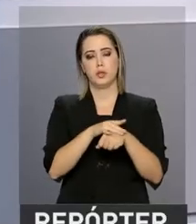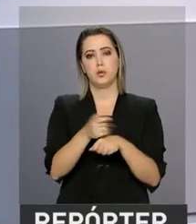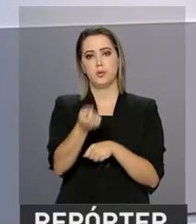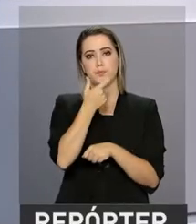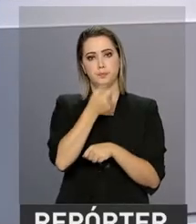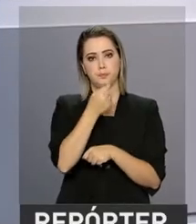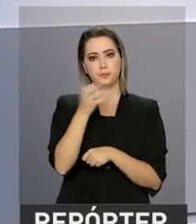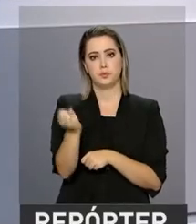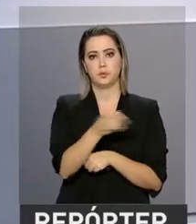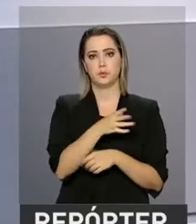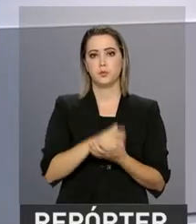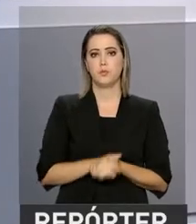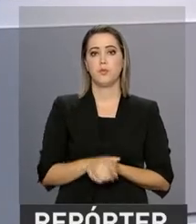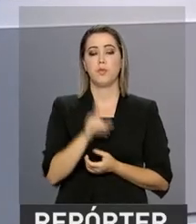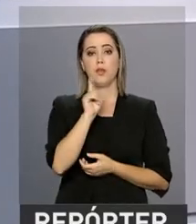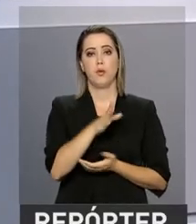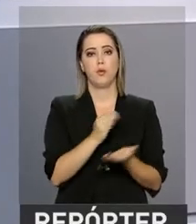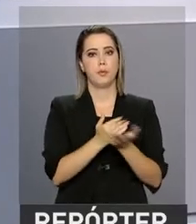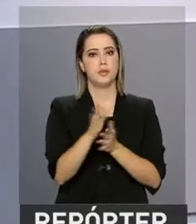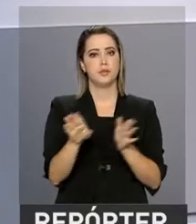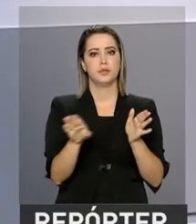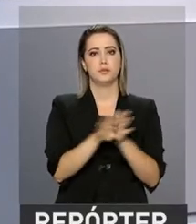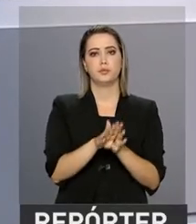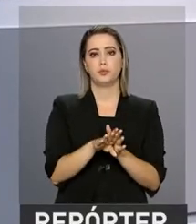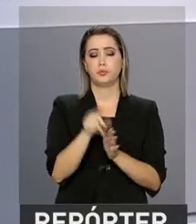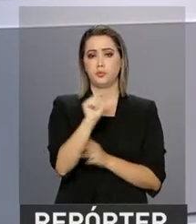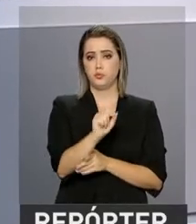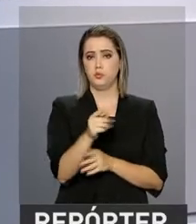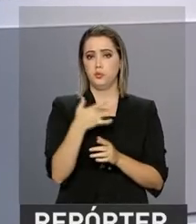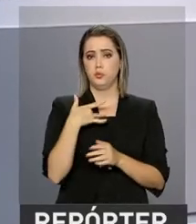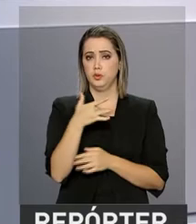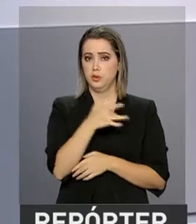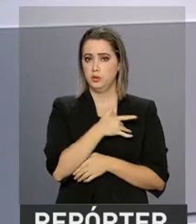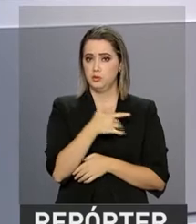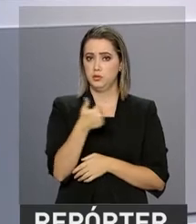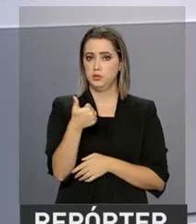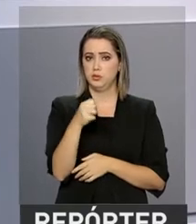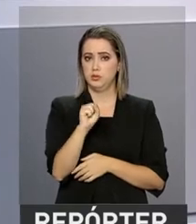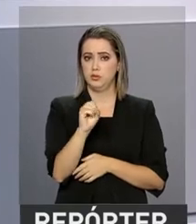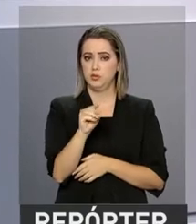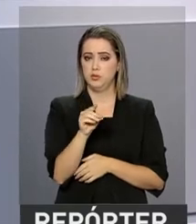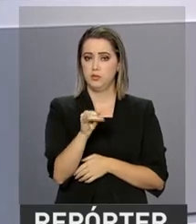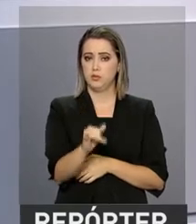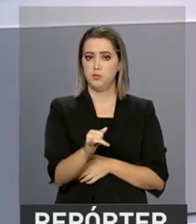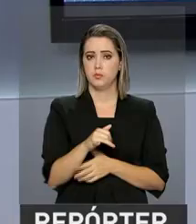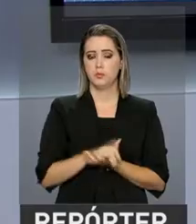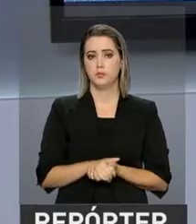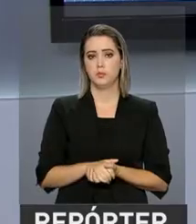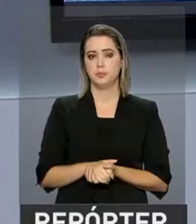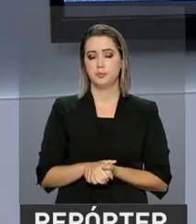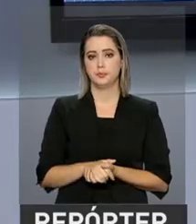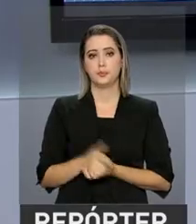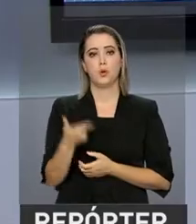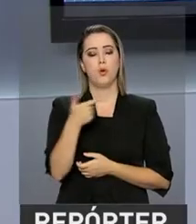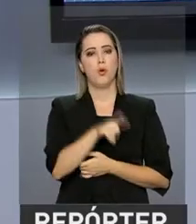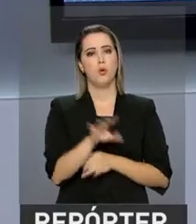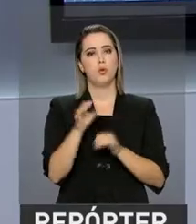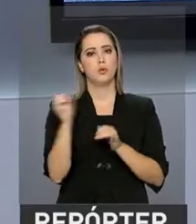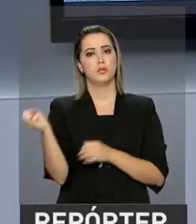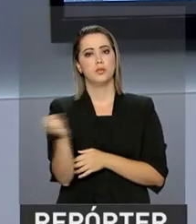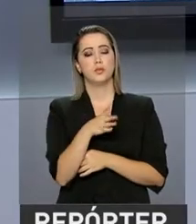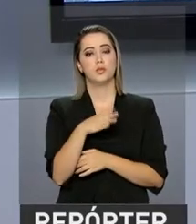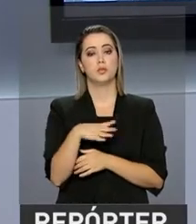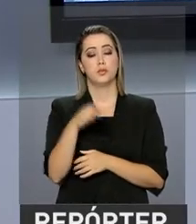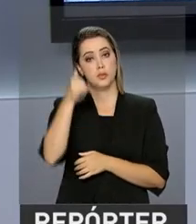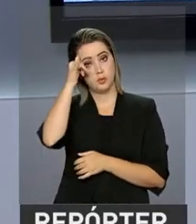medicamento citado na reportagem começa a chegar ao sistema único de saúde em 180 dias e uma outra novidade